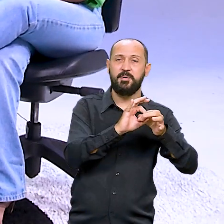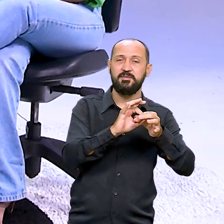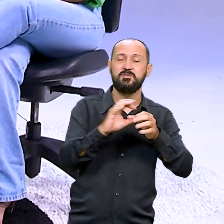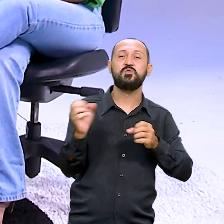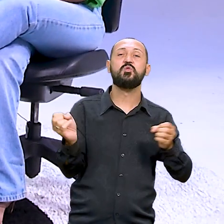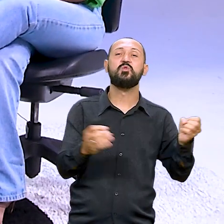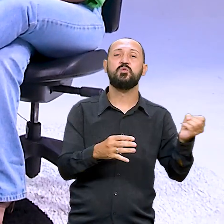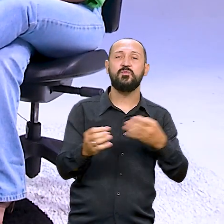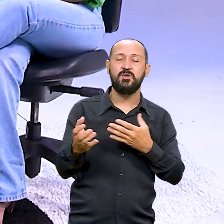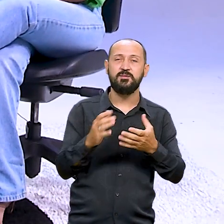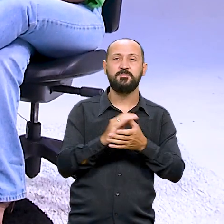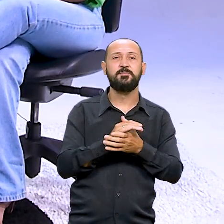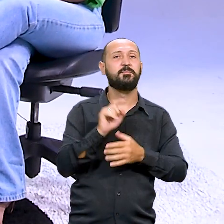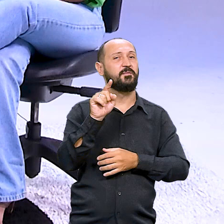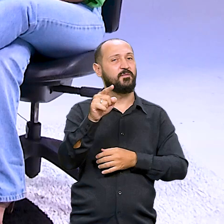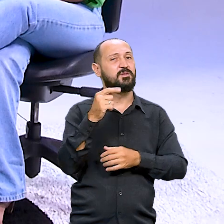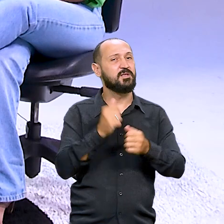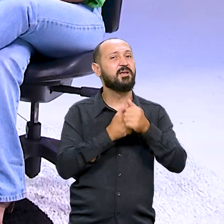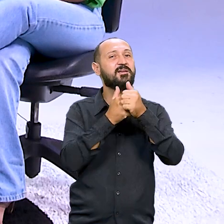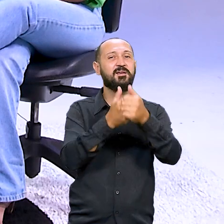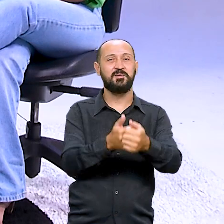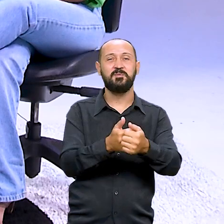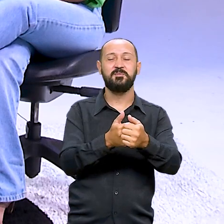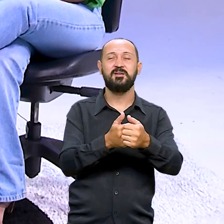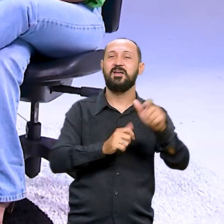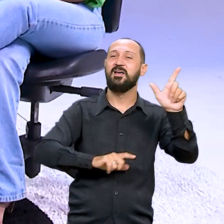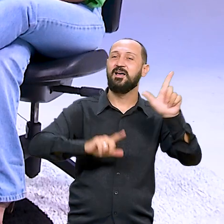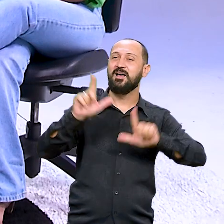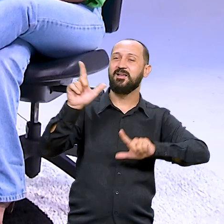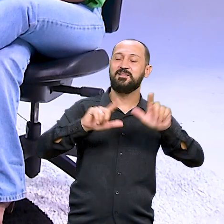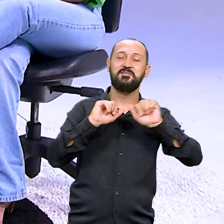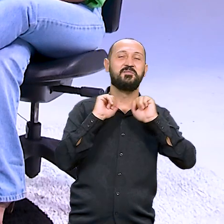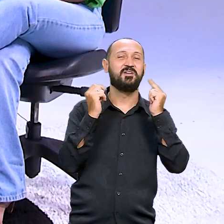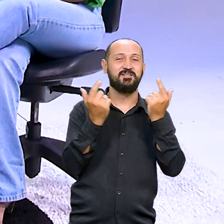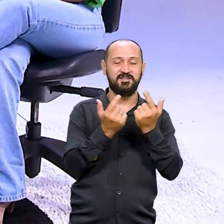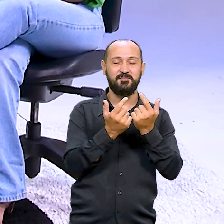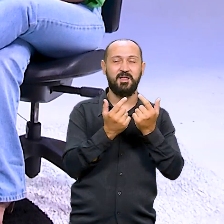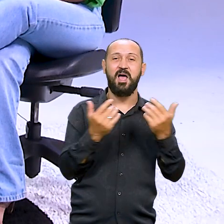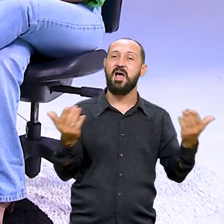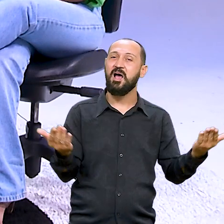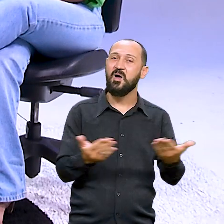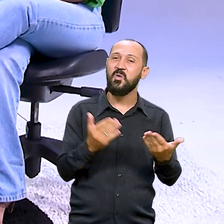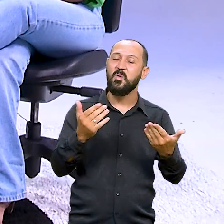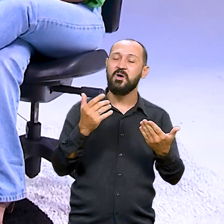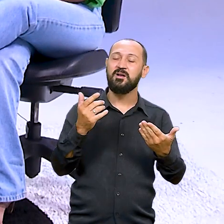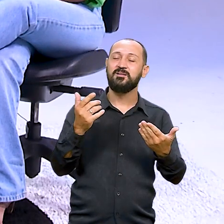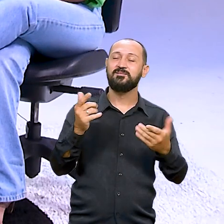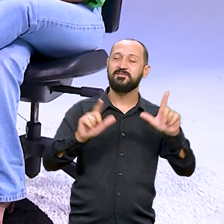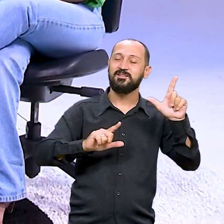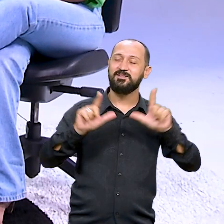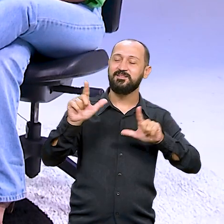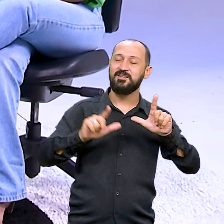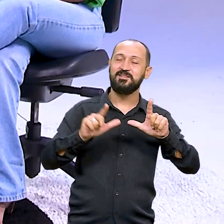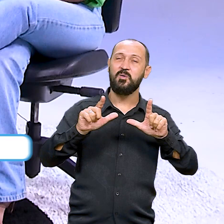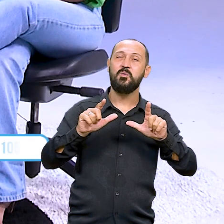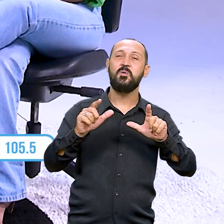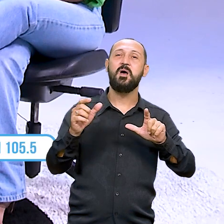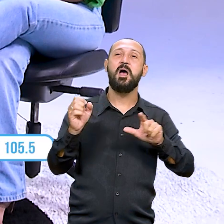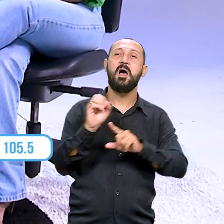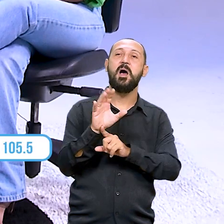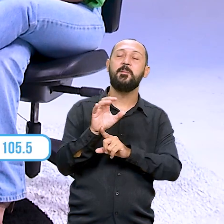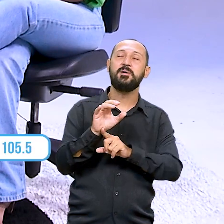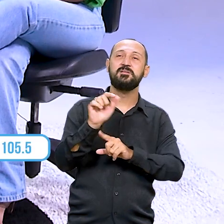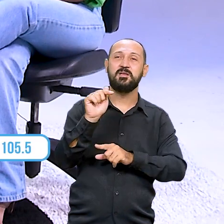contextualizando essas novidades para você que acompanha a TV Assembleia agora com canal aberto